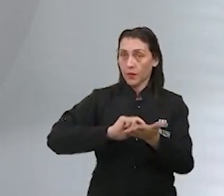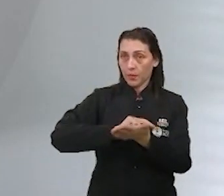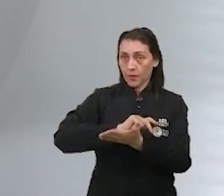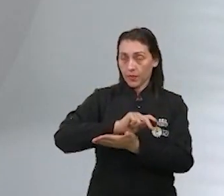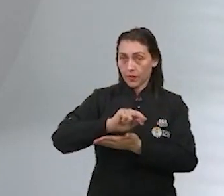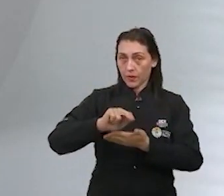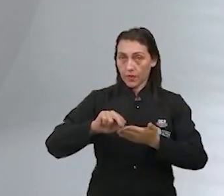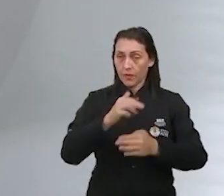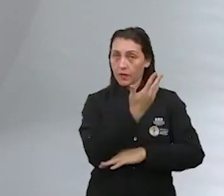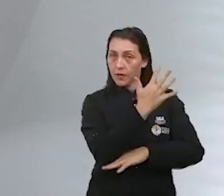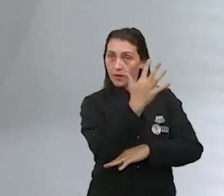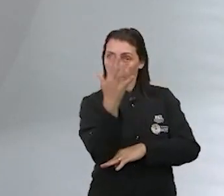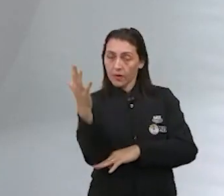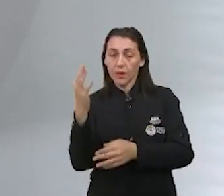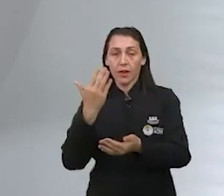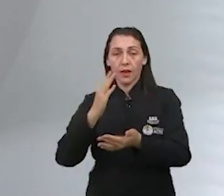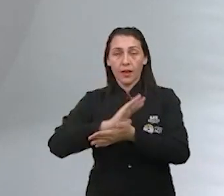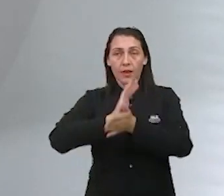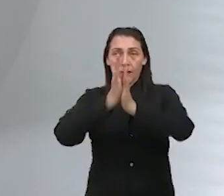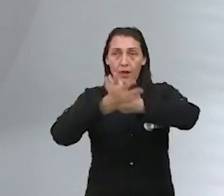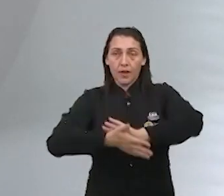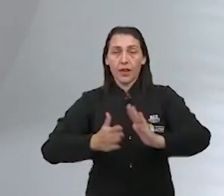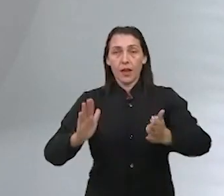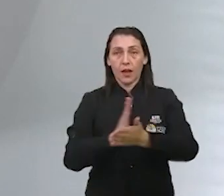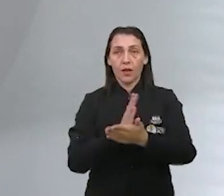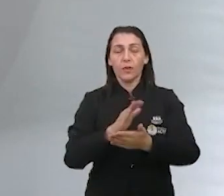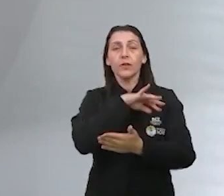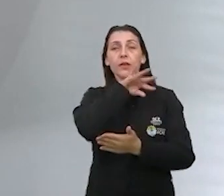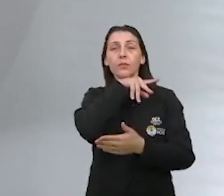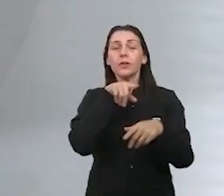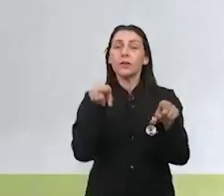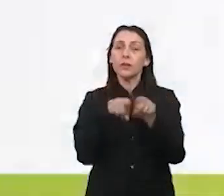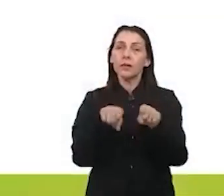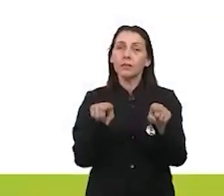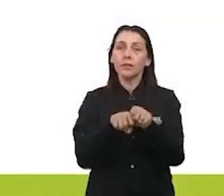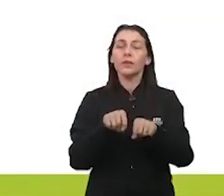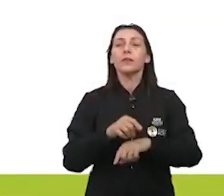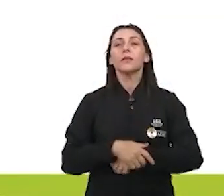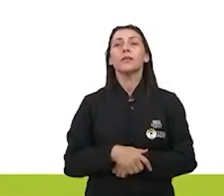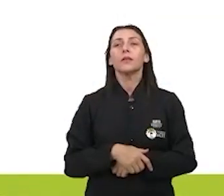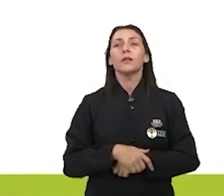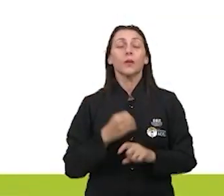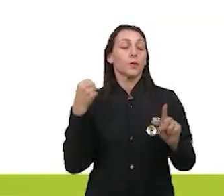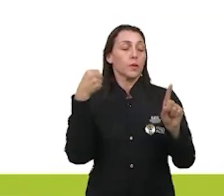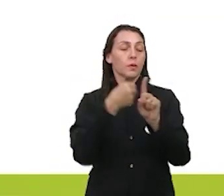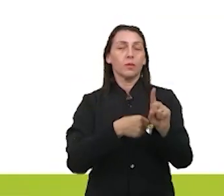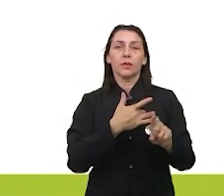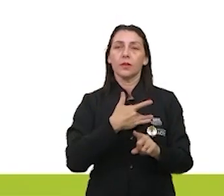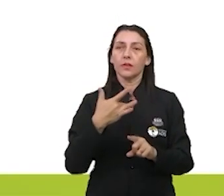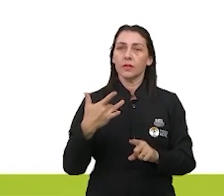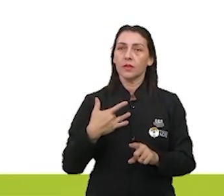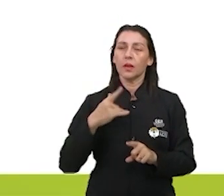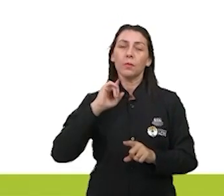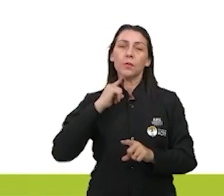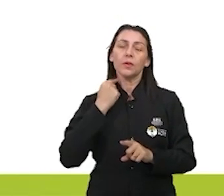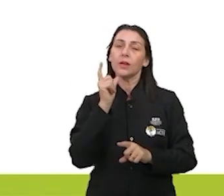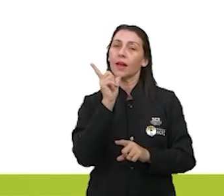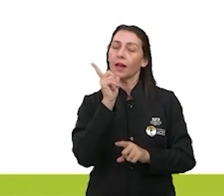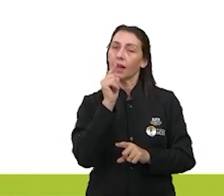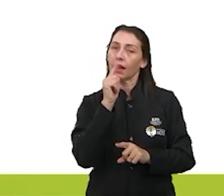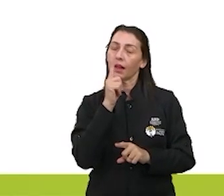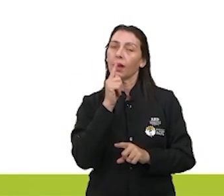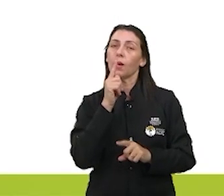né? Até exterminando determinadas espécies também. E os impactos na saúde, a poluição da água